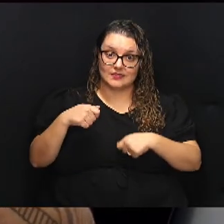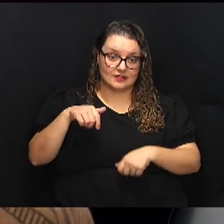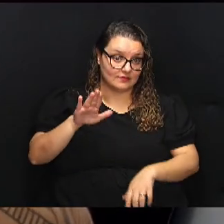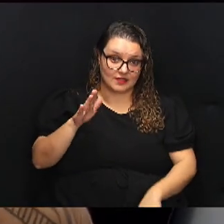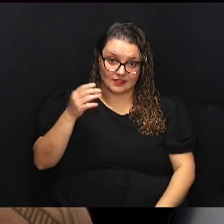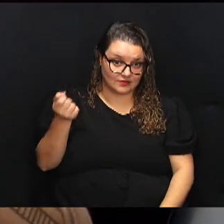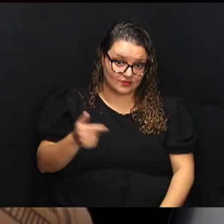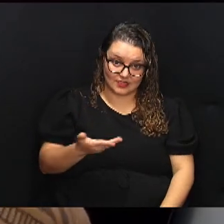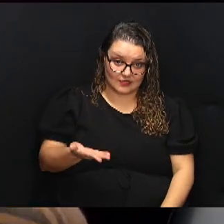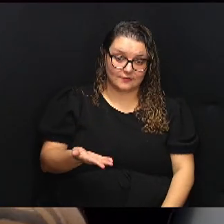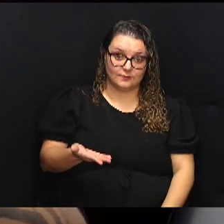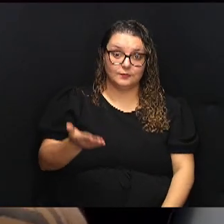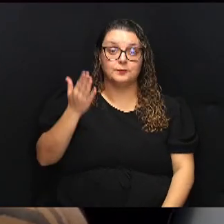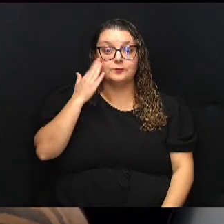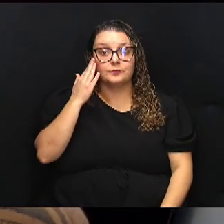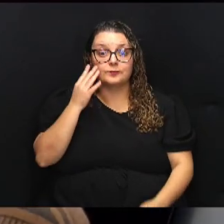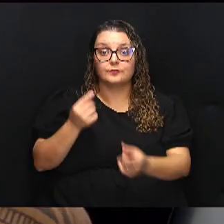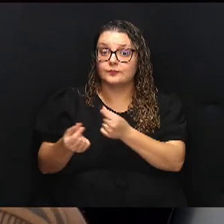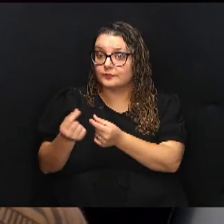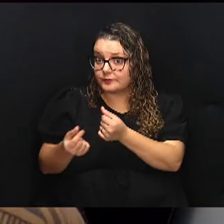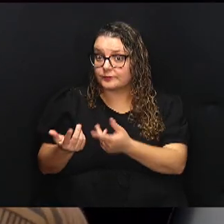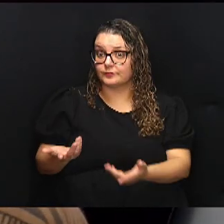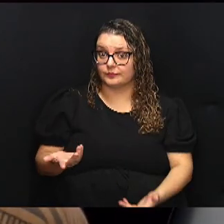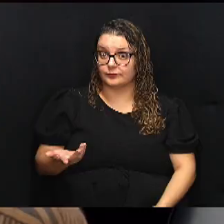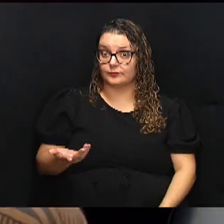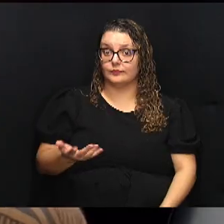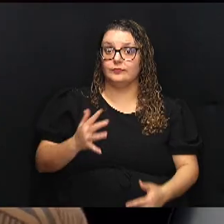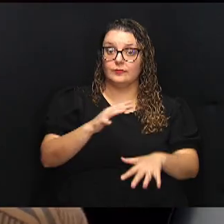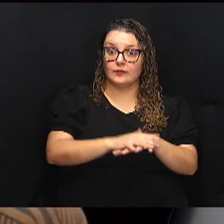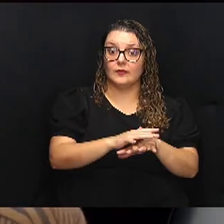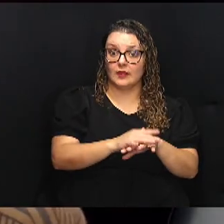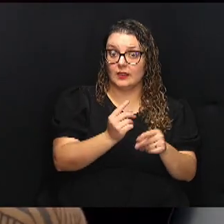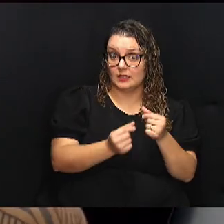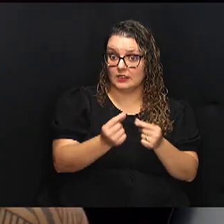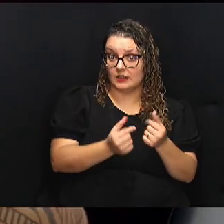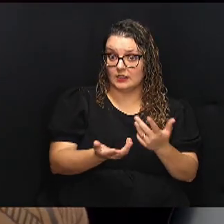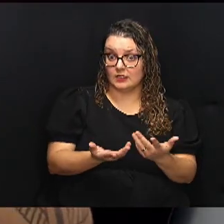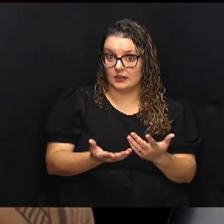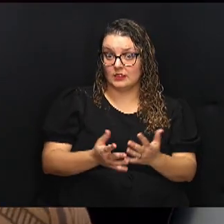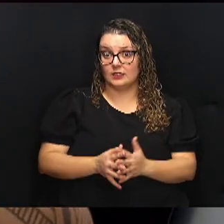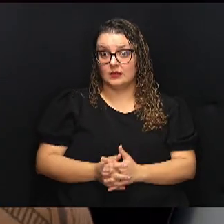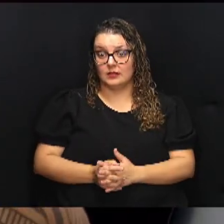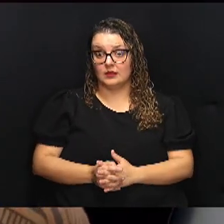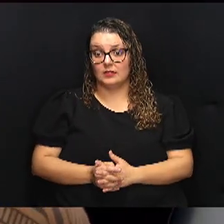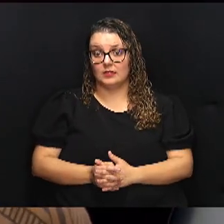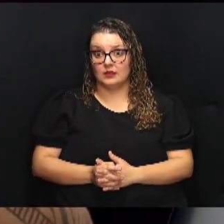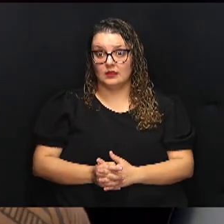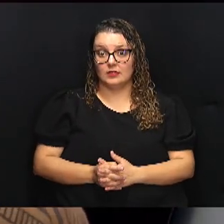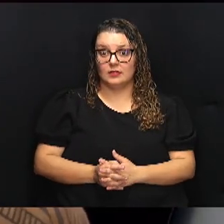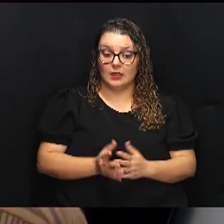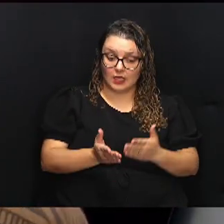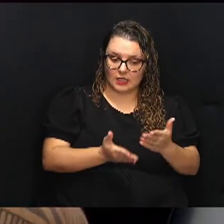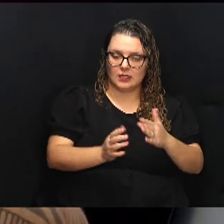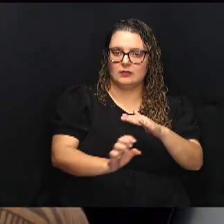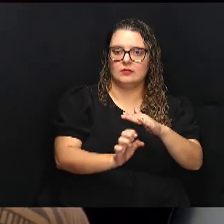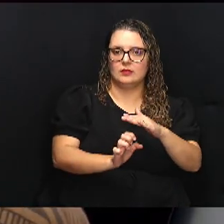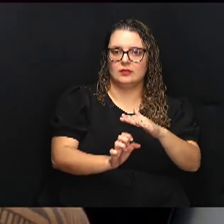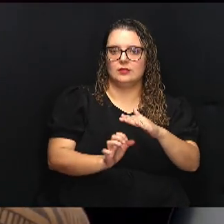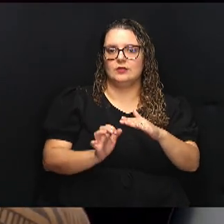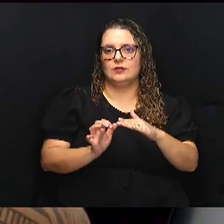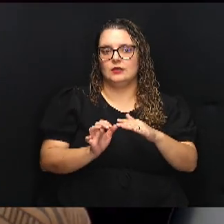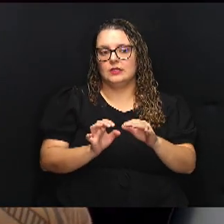isso para você saber de financeiro. Matemática financeira, ela blinda o seu negócio de futuras